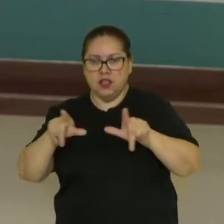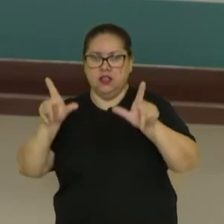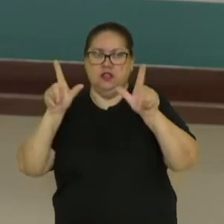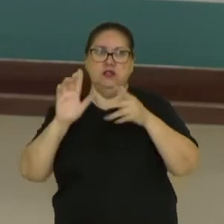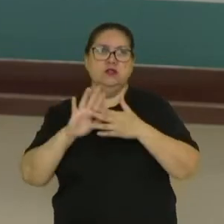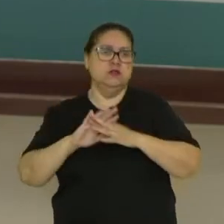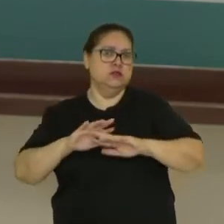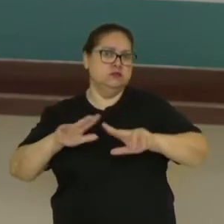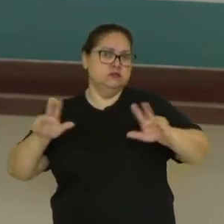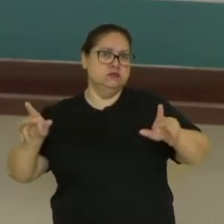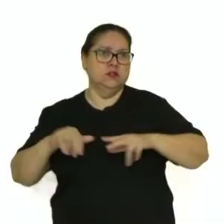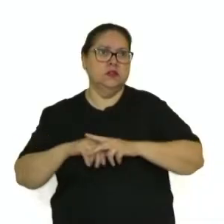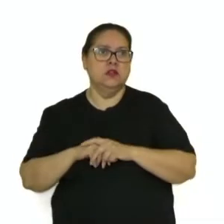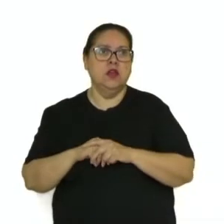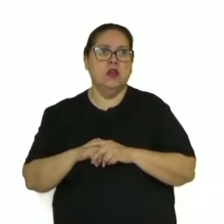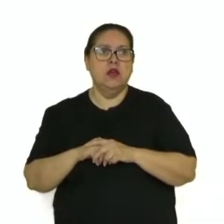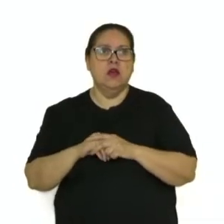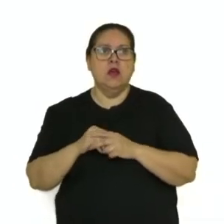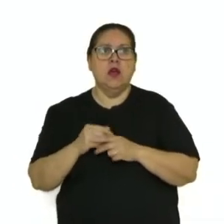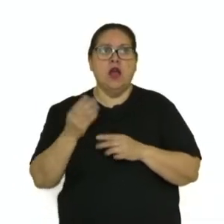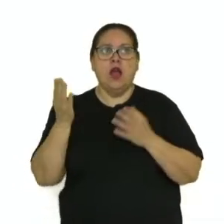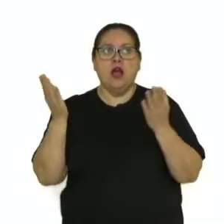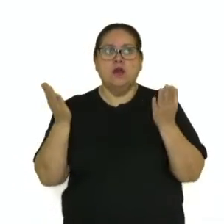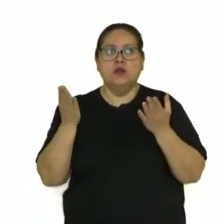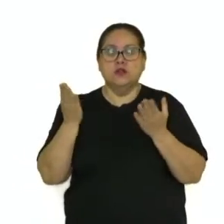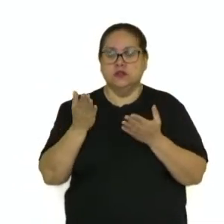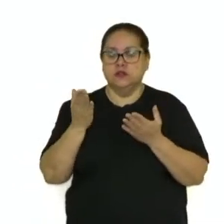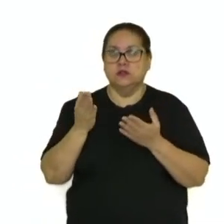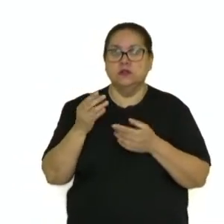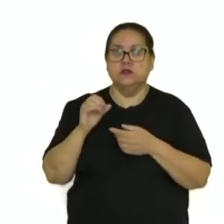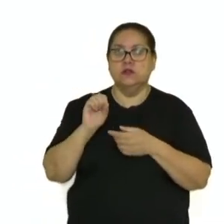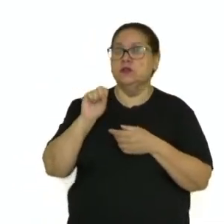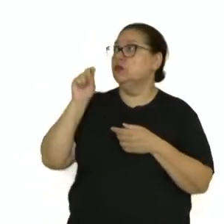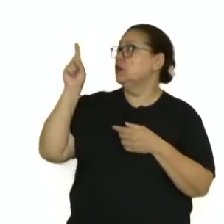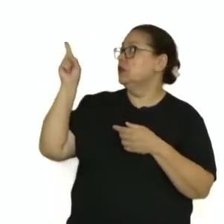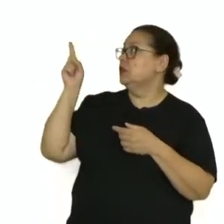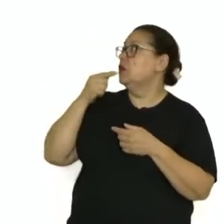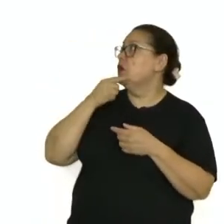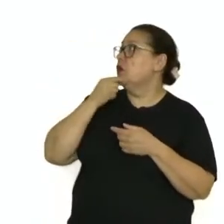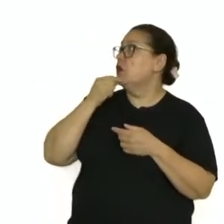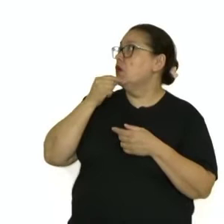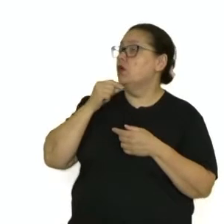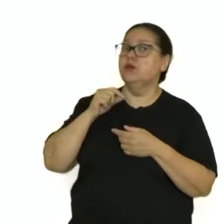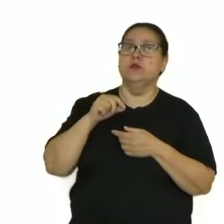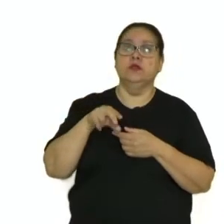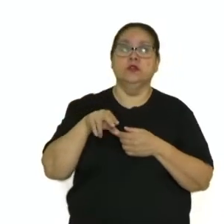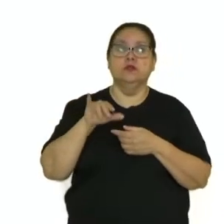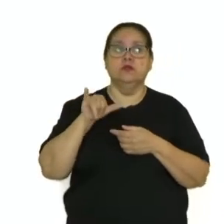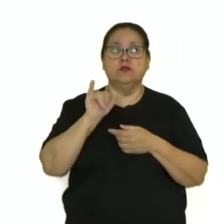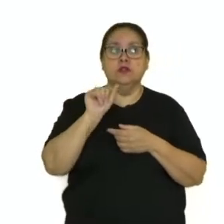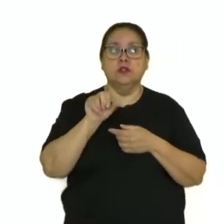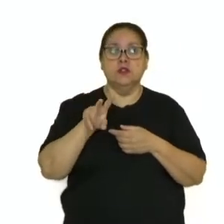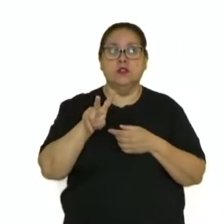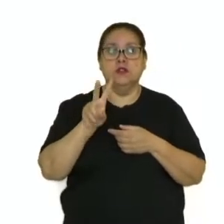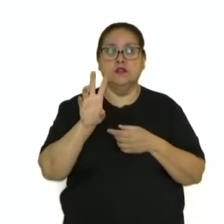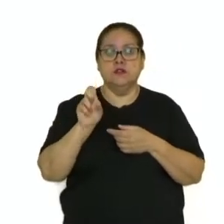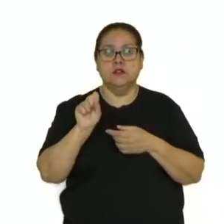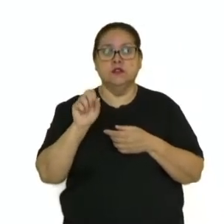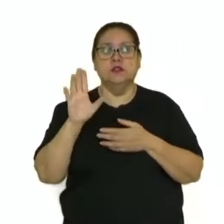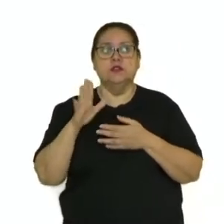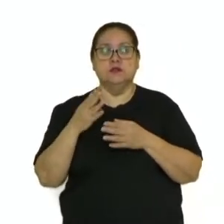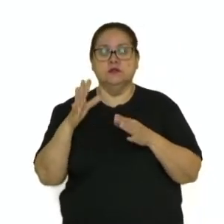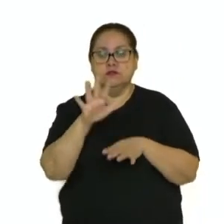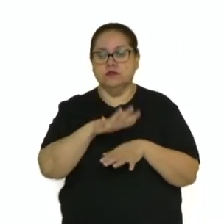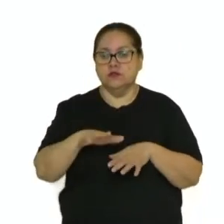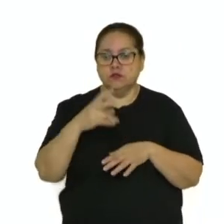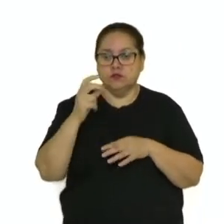bom? Então olha só, agora sim, né, o geógrafo Yves Lacoste criou então essa divisão, né, geocultural,